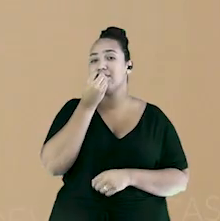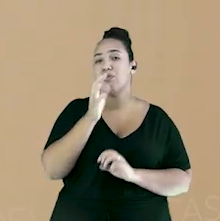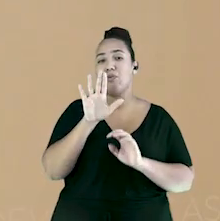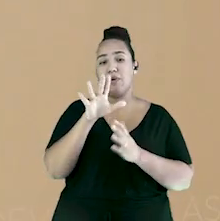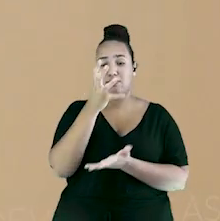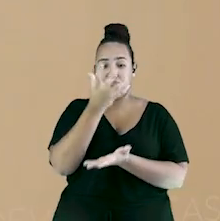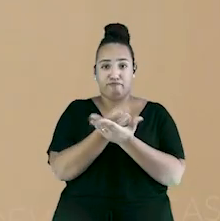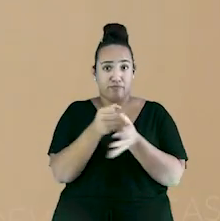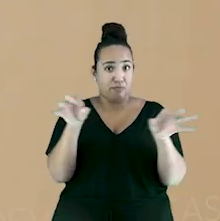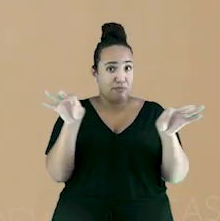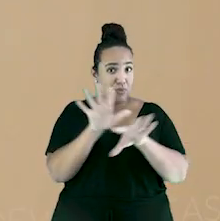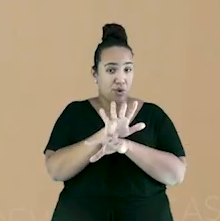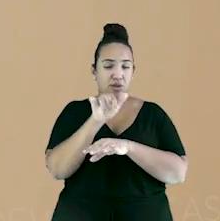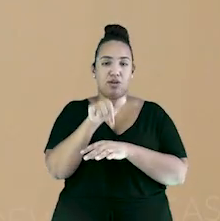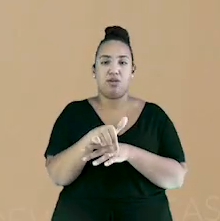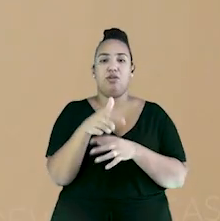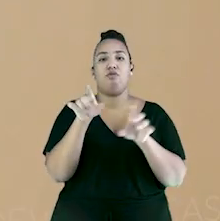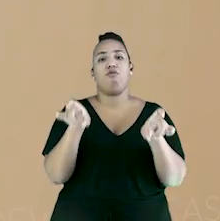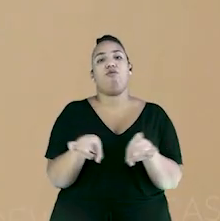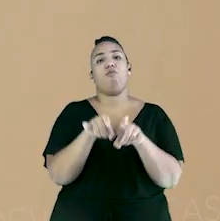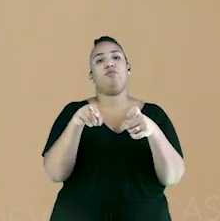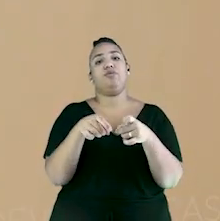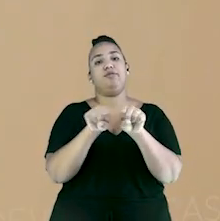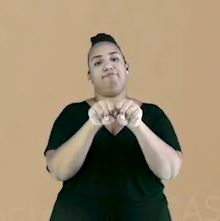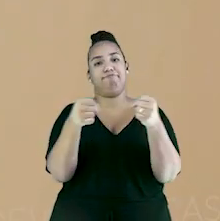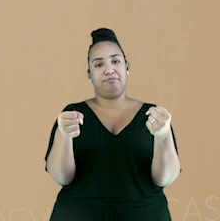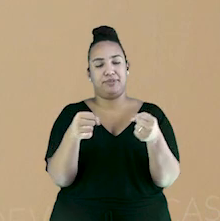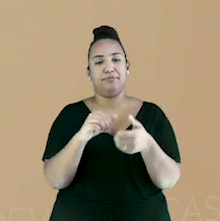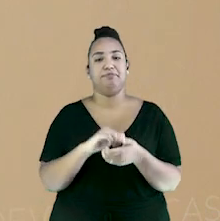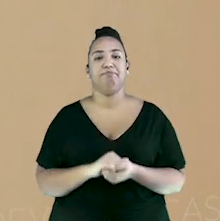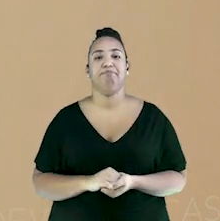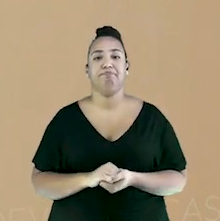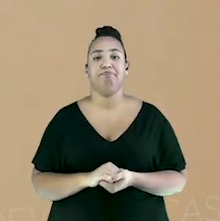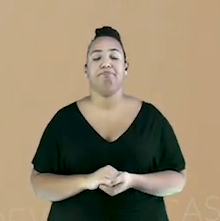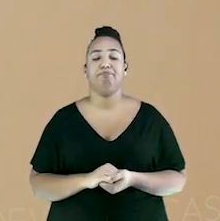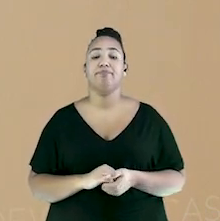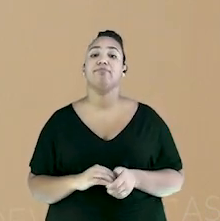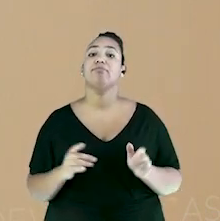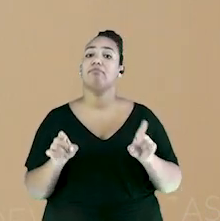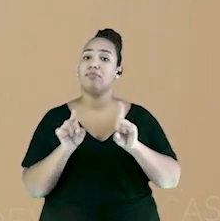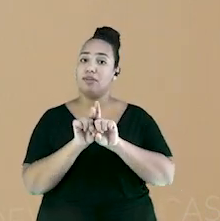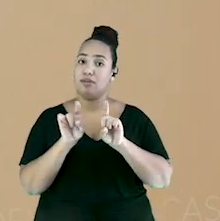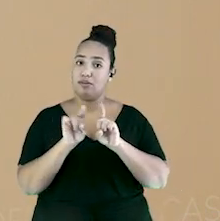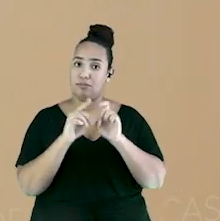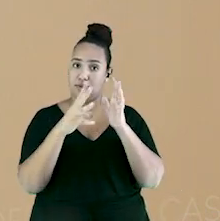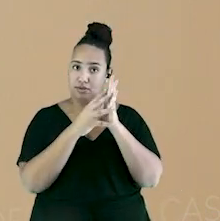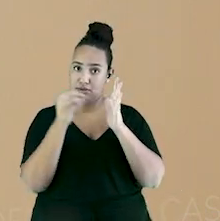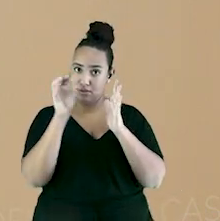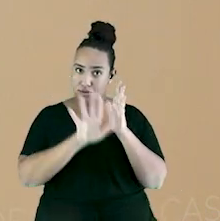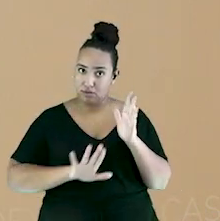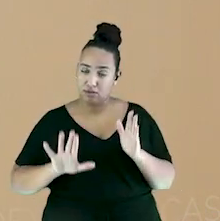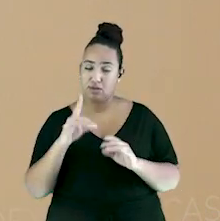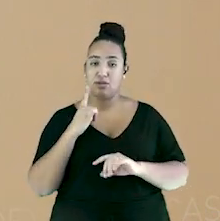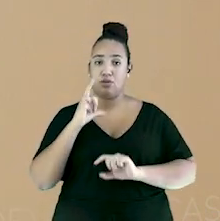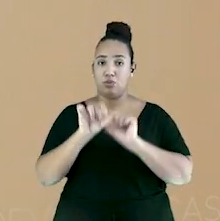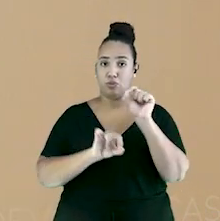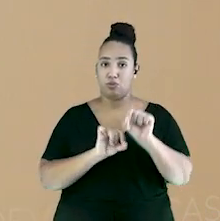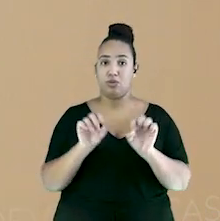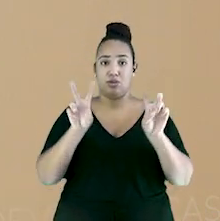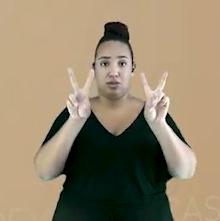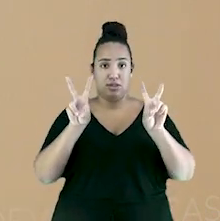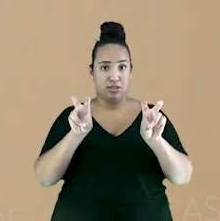download. Outro tipo bem conhecido de intertextualidade é a citação, muito utilizada em redações, notícias e